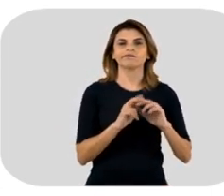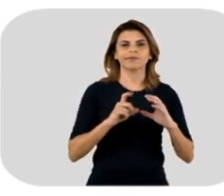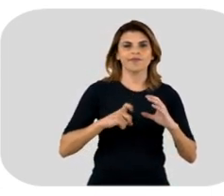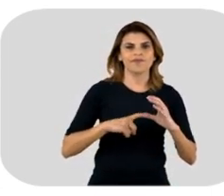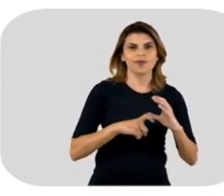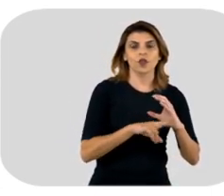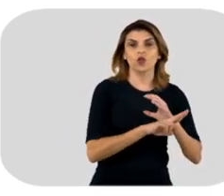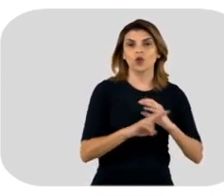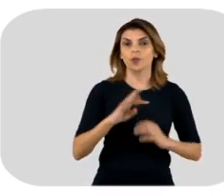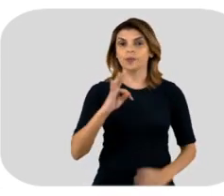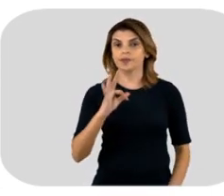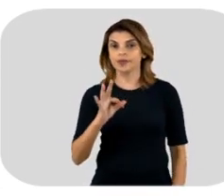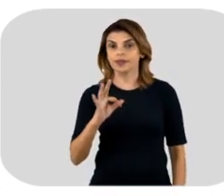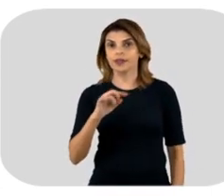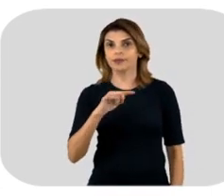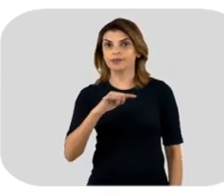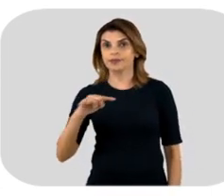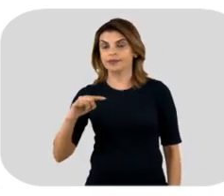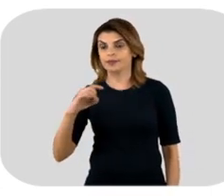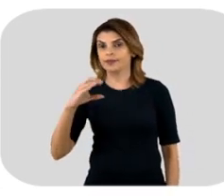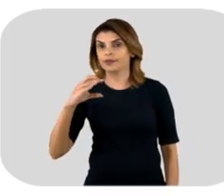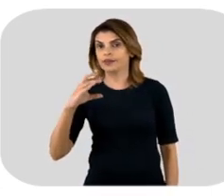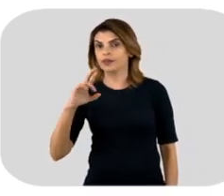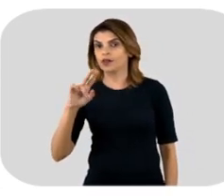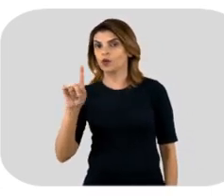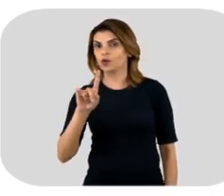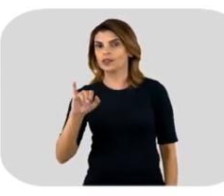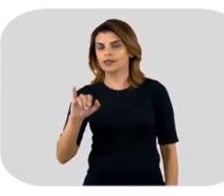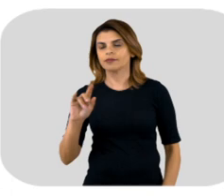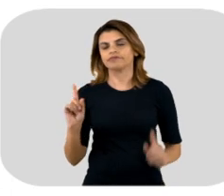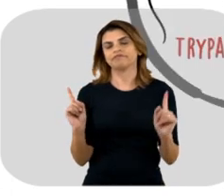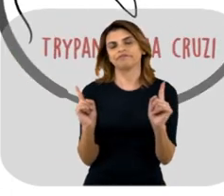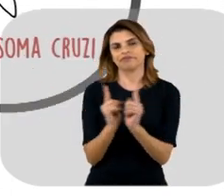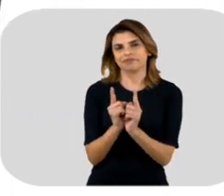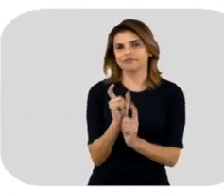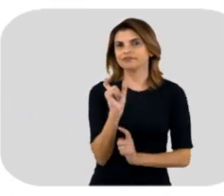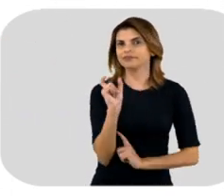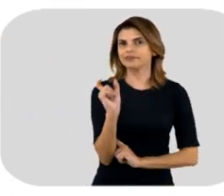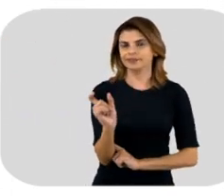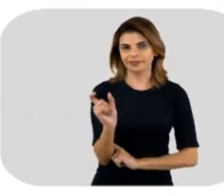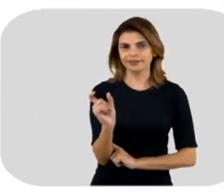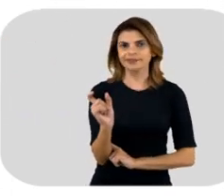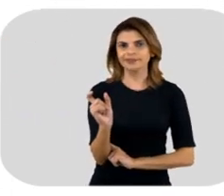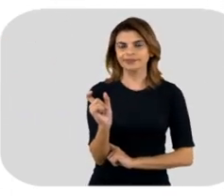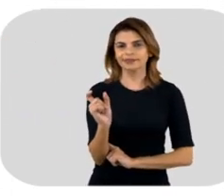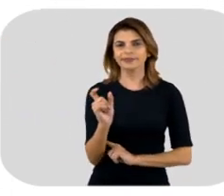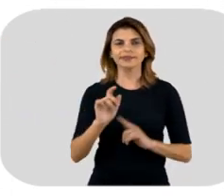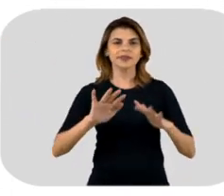de parasitas chamado Trypanosoma cruzi ou T. cruzi, na forma abreviada.